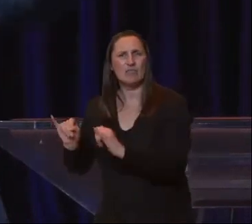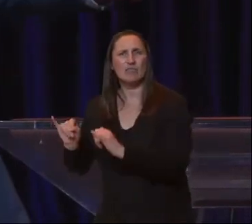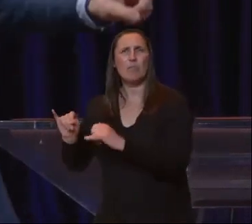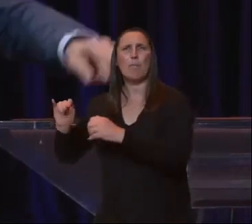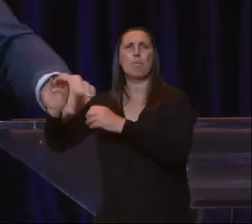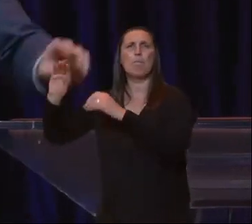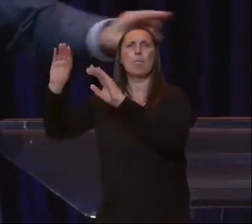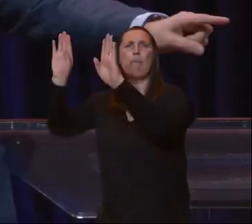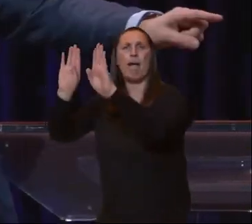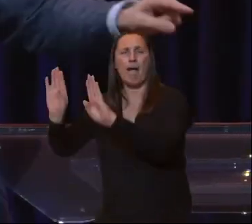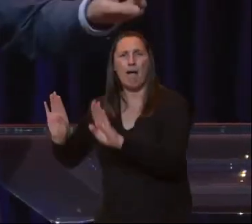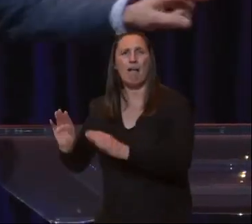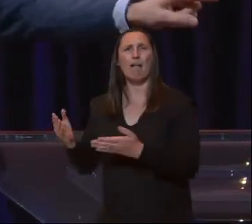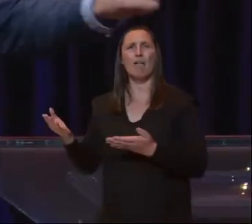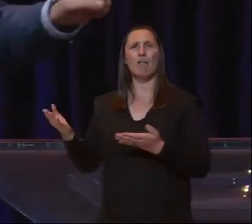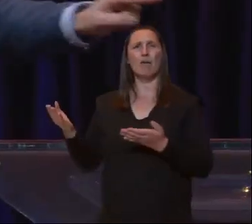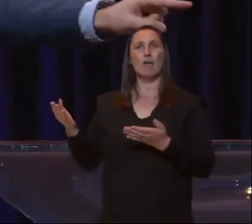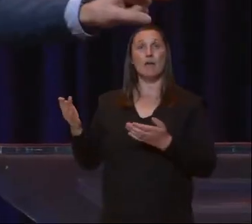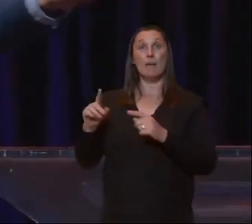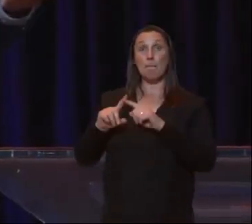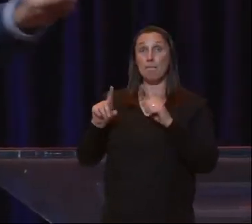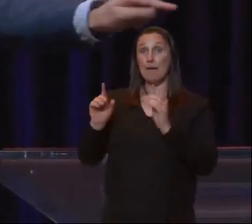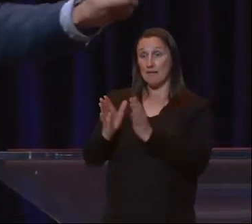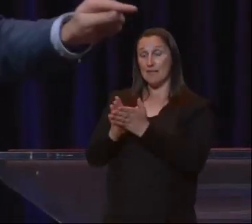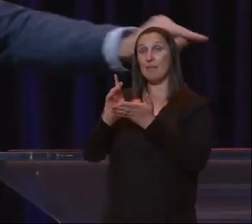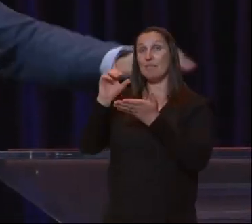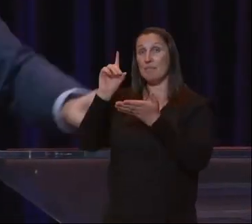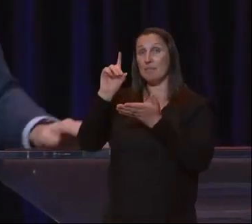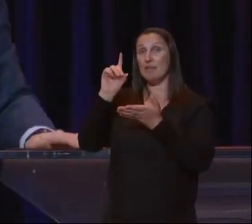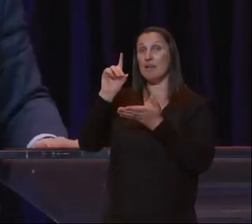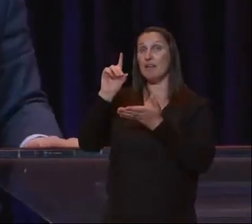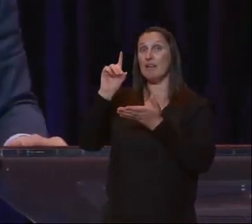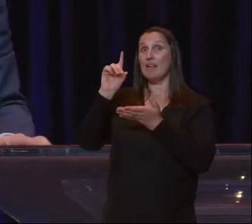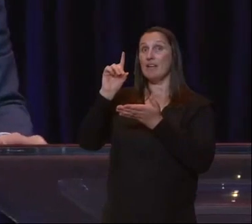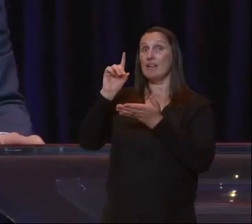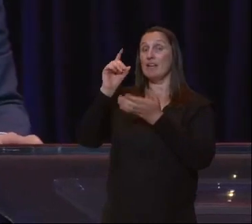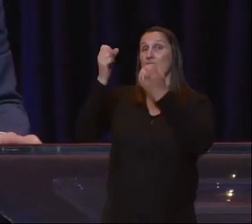mas a Bíblia diz que Deus fala com ela para sustentar um profeta.